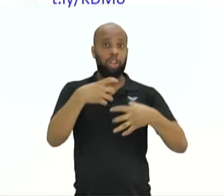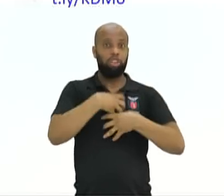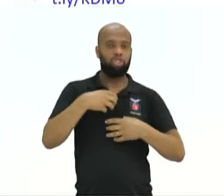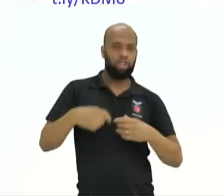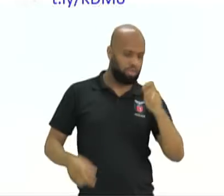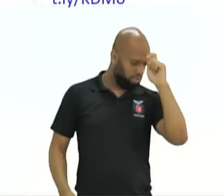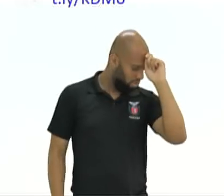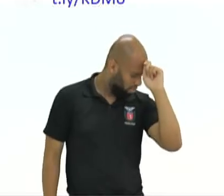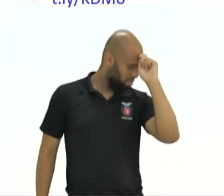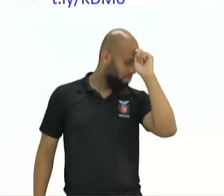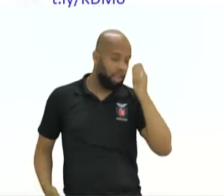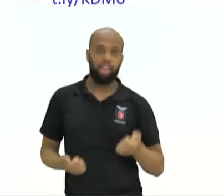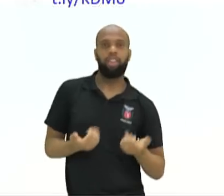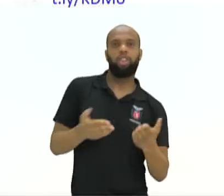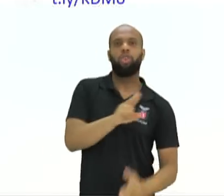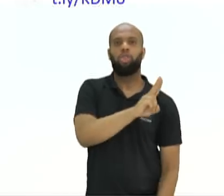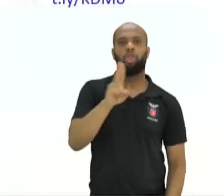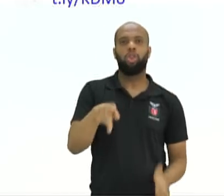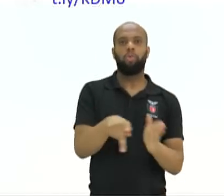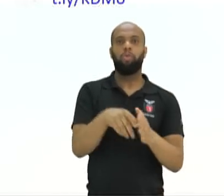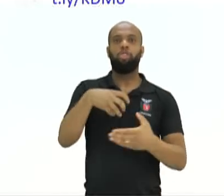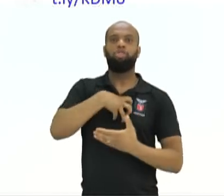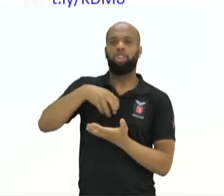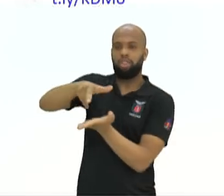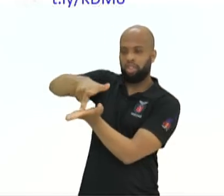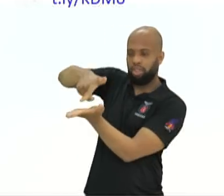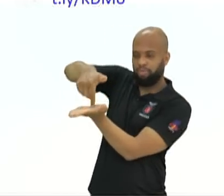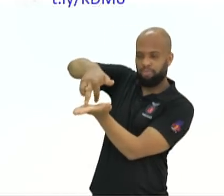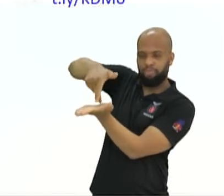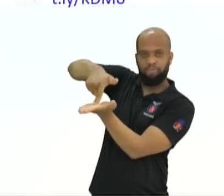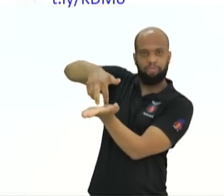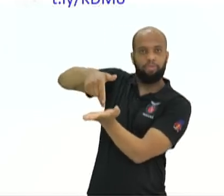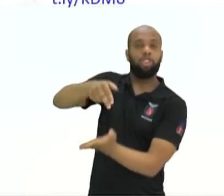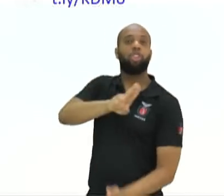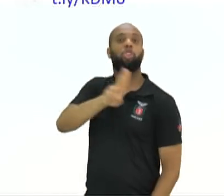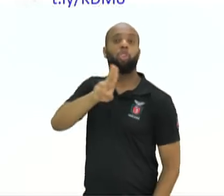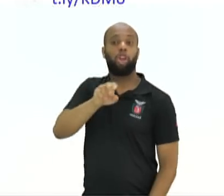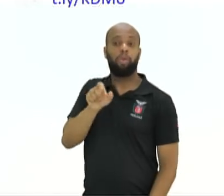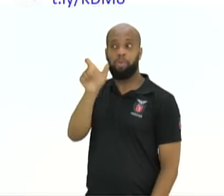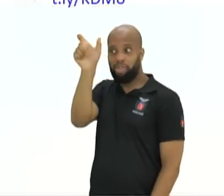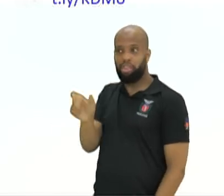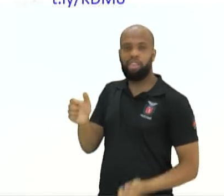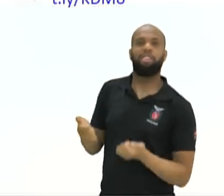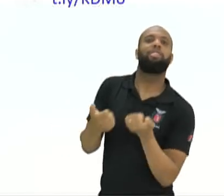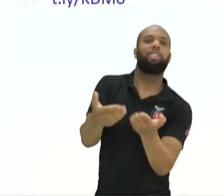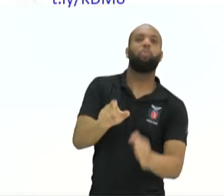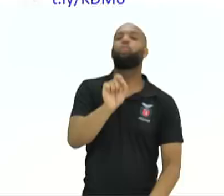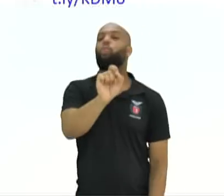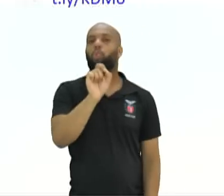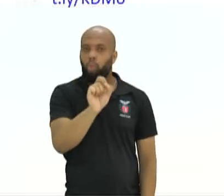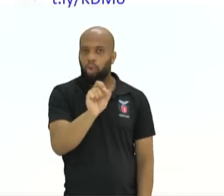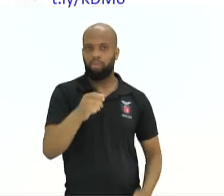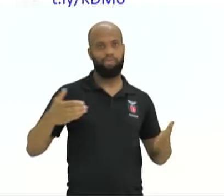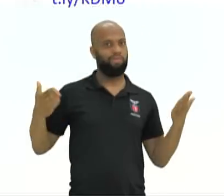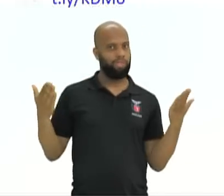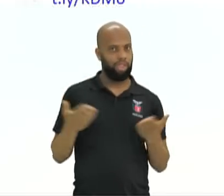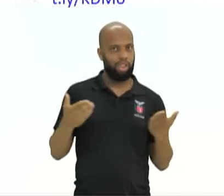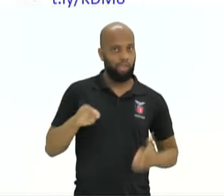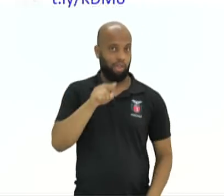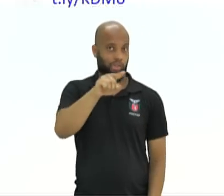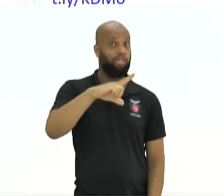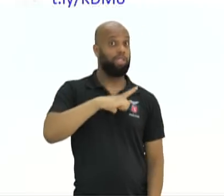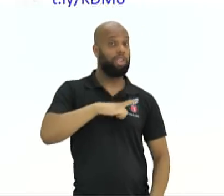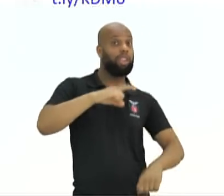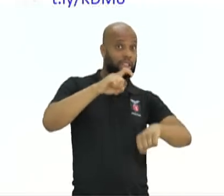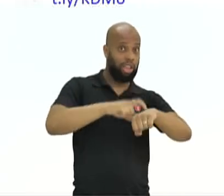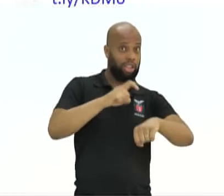o passo de dança, então, que ficou muito popular com o Michael Jackson e que foi rebatizado por